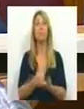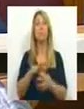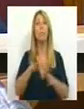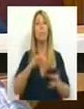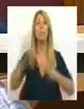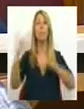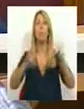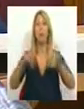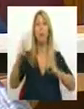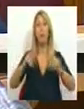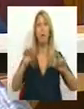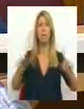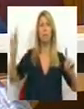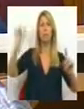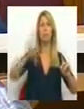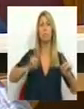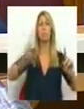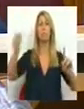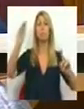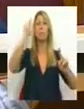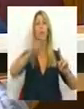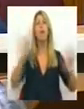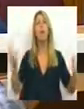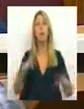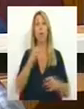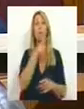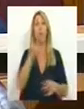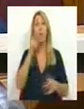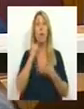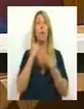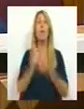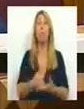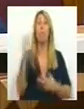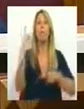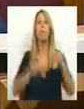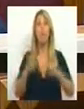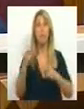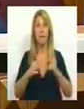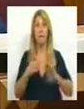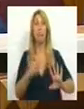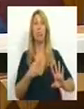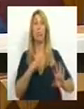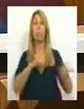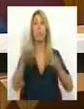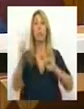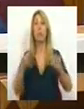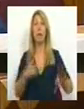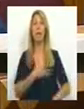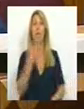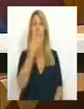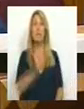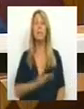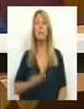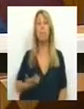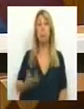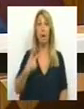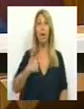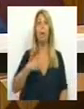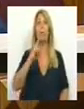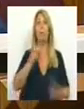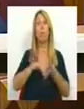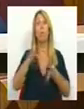mobilidade geográfica, que promete apoios financeiros à mobilidade aos desempregados que celebrem contratos que impliquem mobilidade